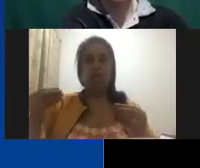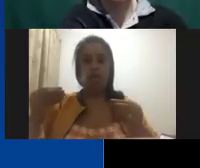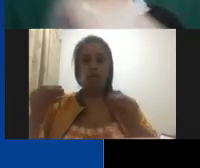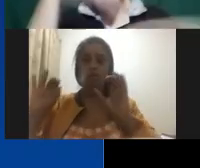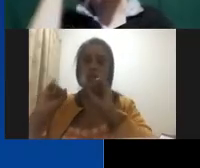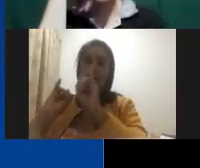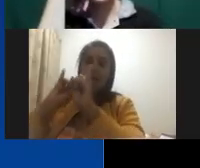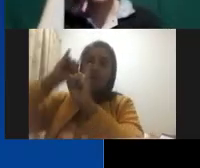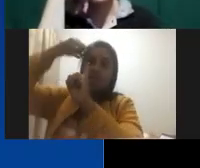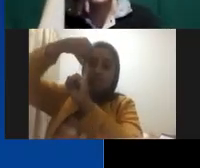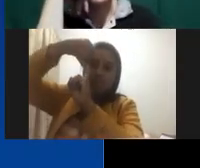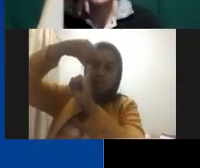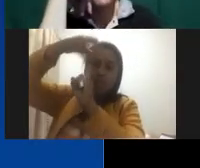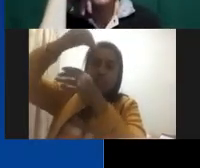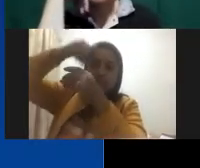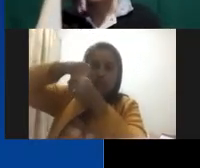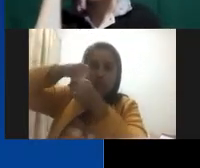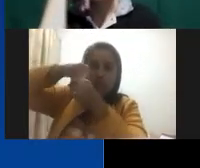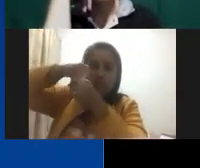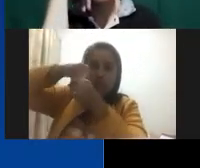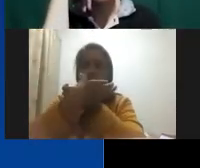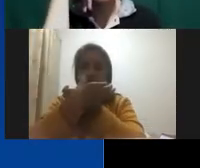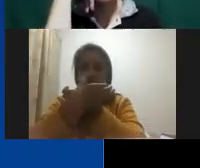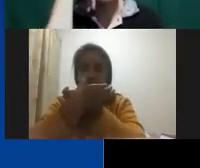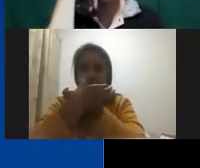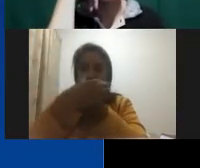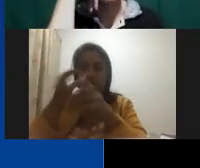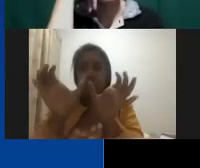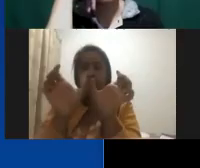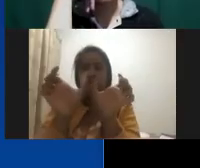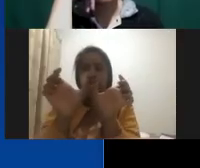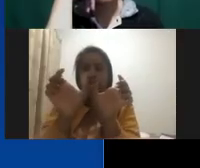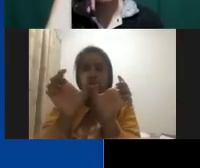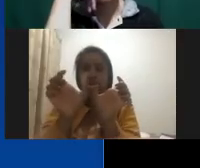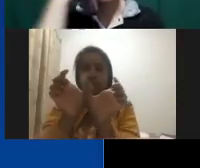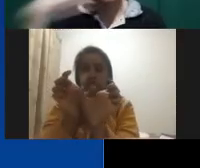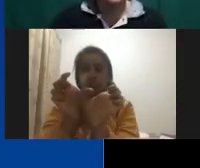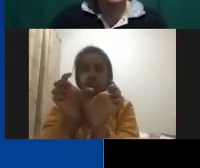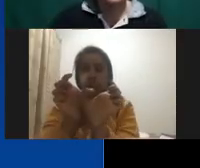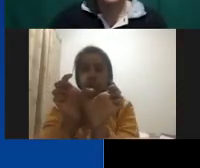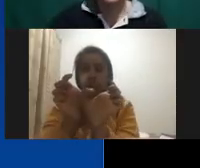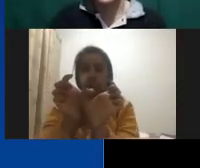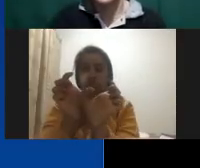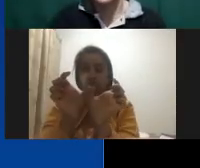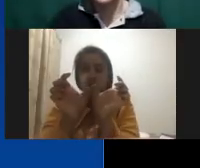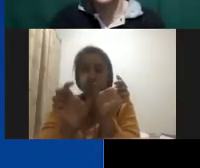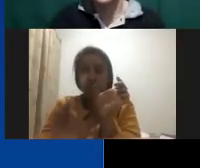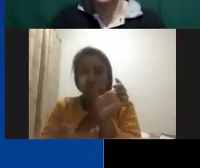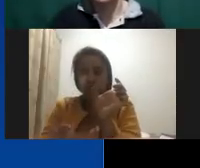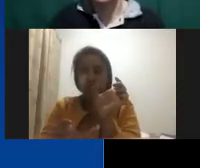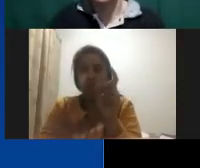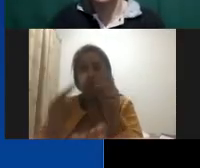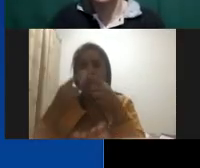pode considerar que o trapézio, ele é o transverso do abdômen, né? No caso da lombar, porque ele tem sentido